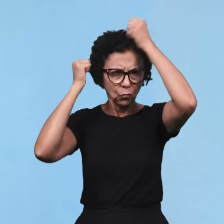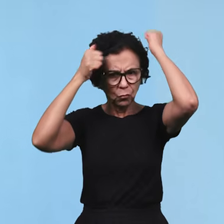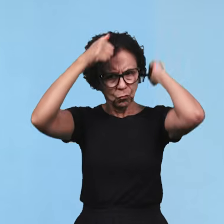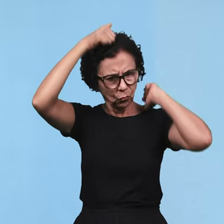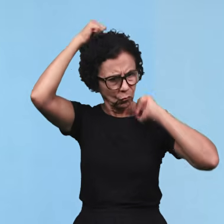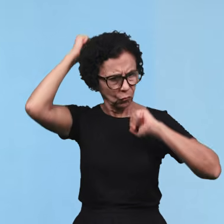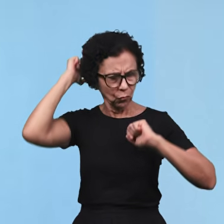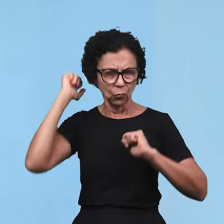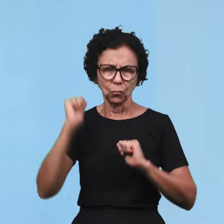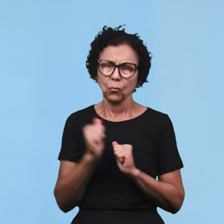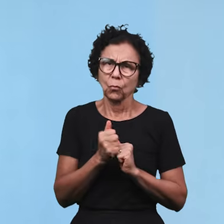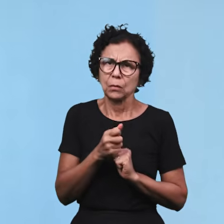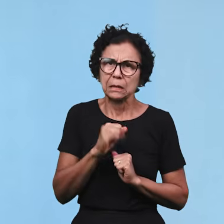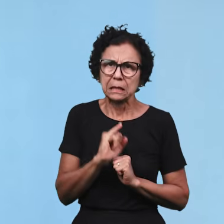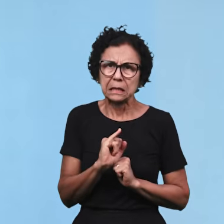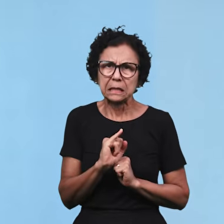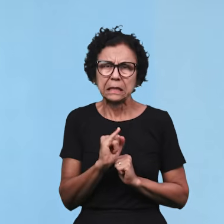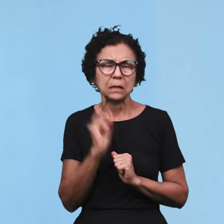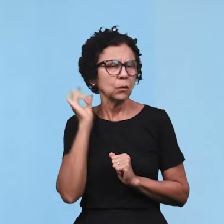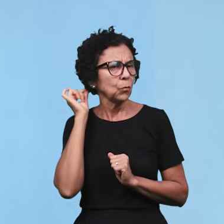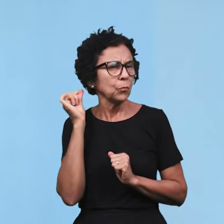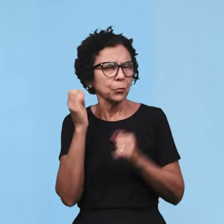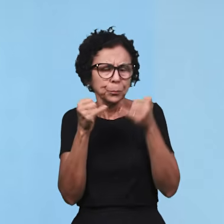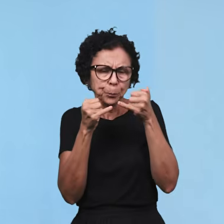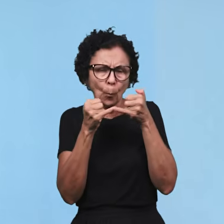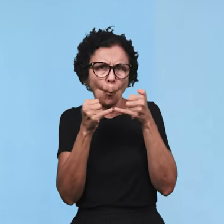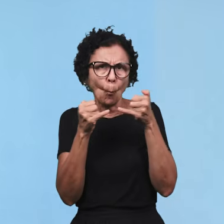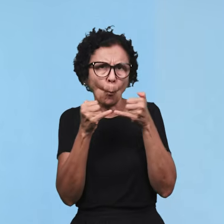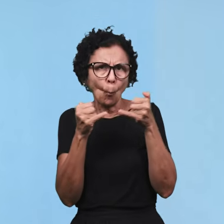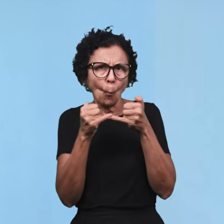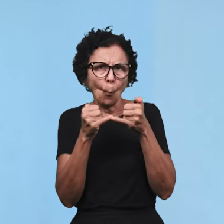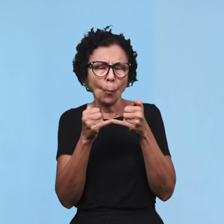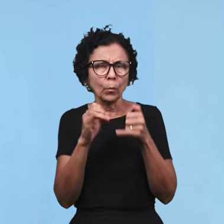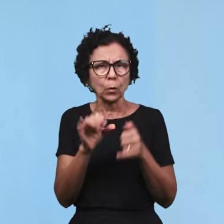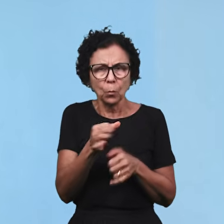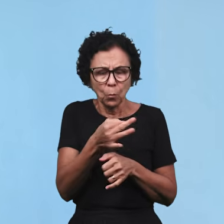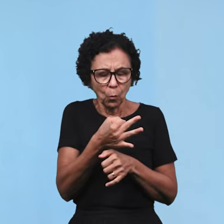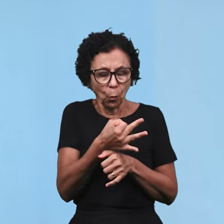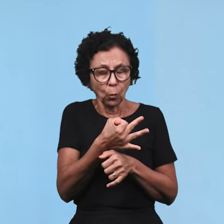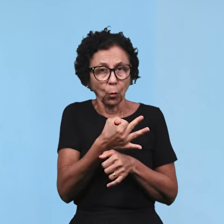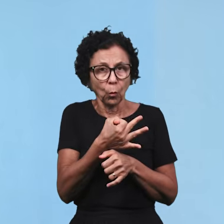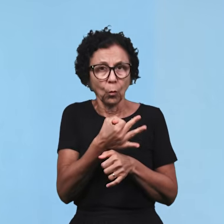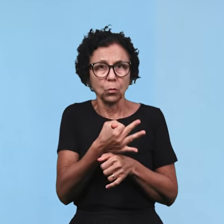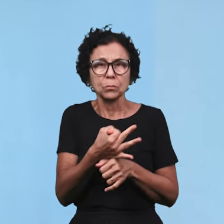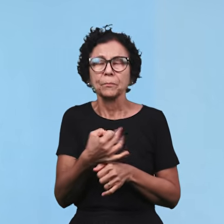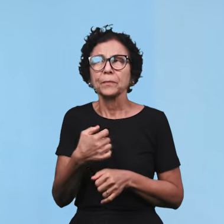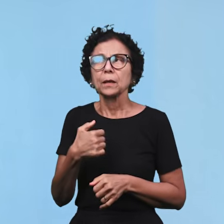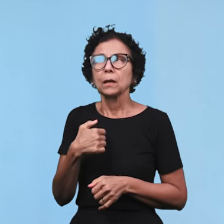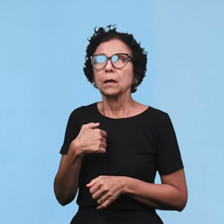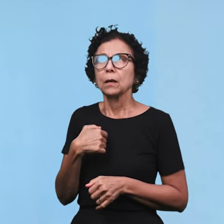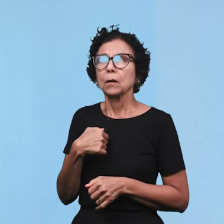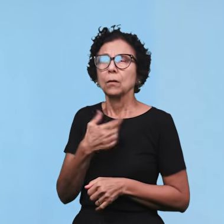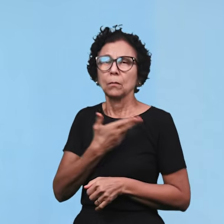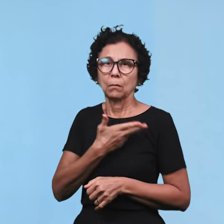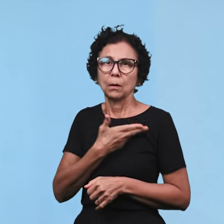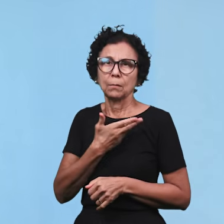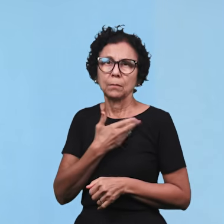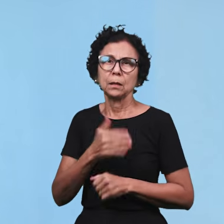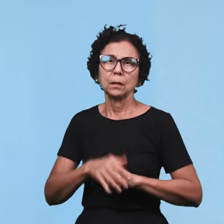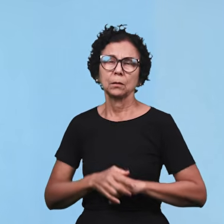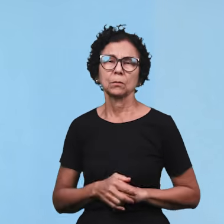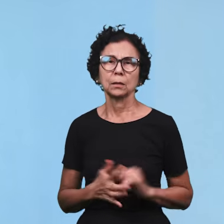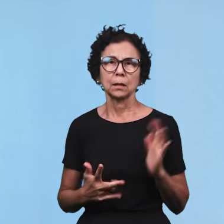do fio, se os fios estão afinando, se eles estão grossos, calibrosos. Tem um colega que é cirurgião plástico, eu conheci ele num